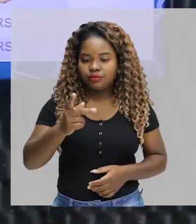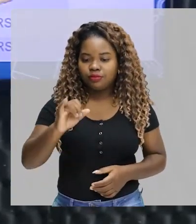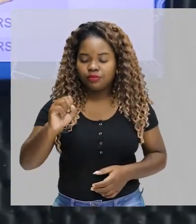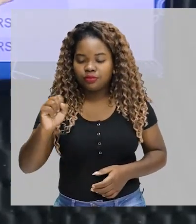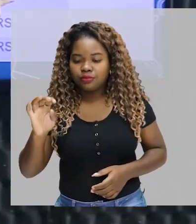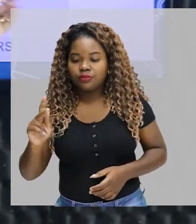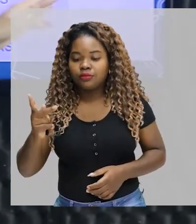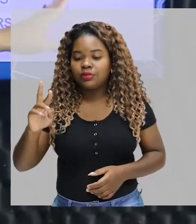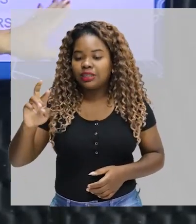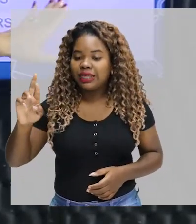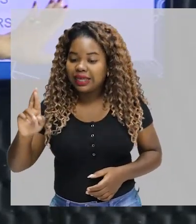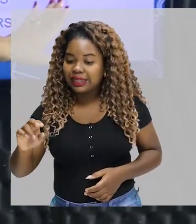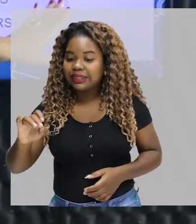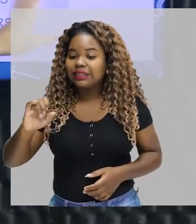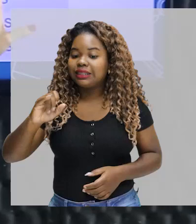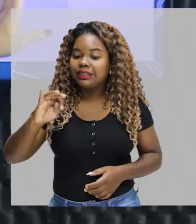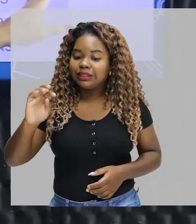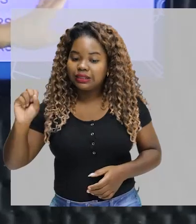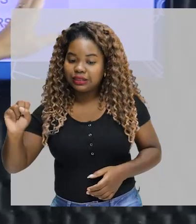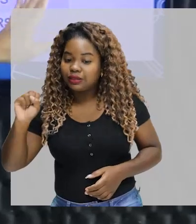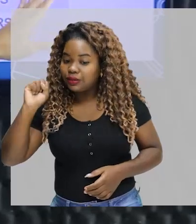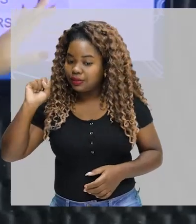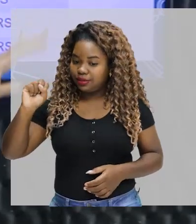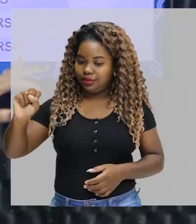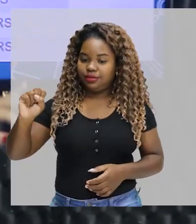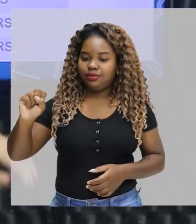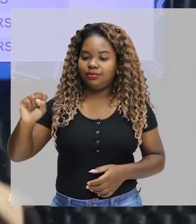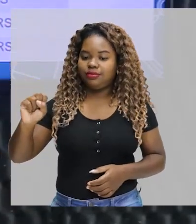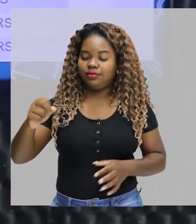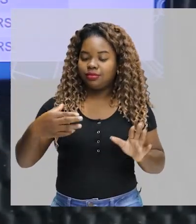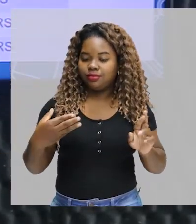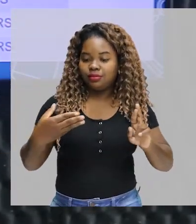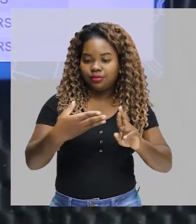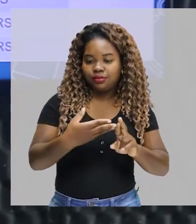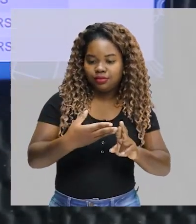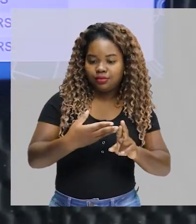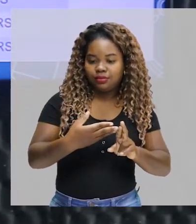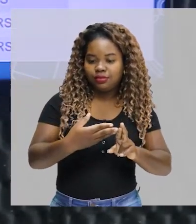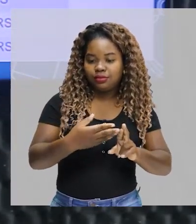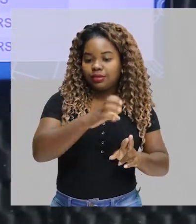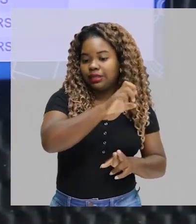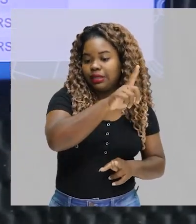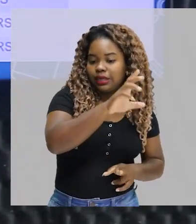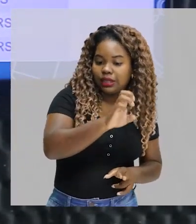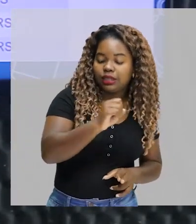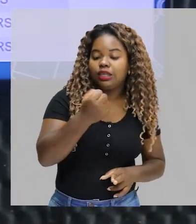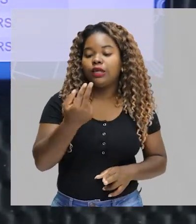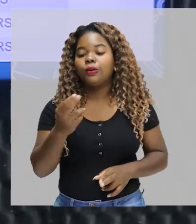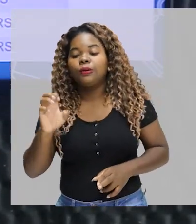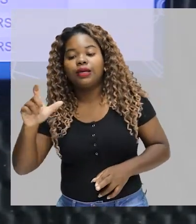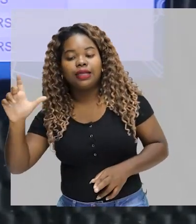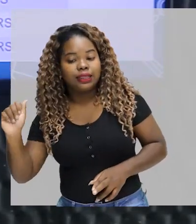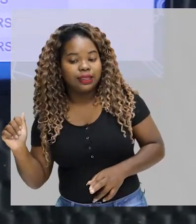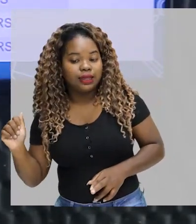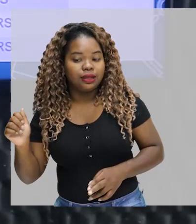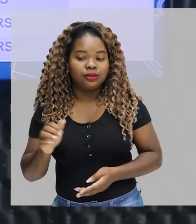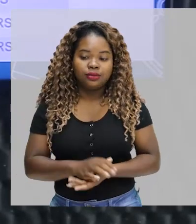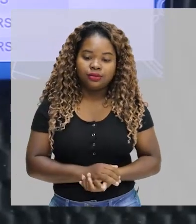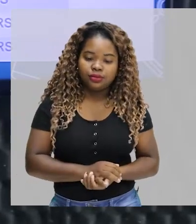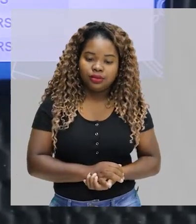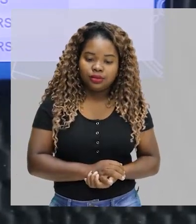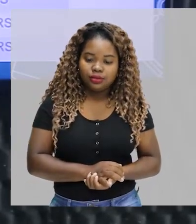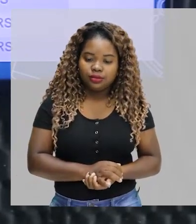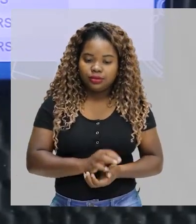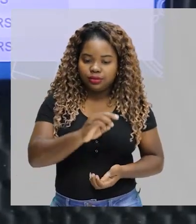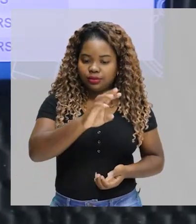his, hers, its, fazendo referência àquilo que pertence a ele ou ela, tá bom? Nosso,